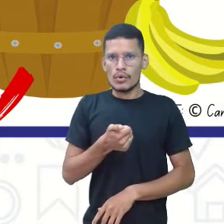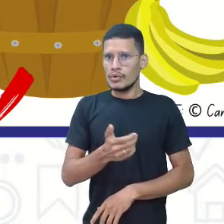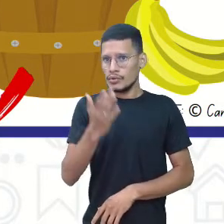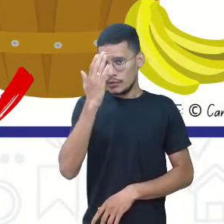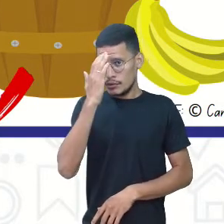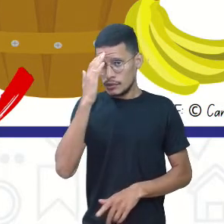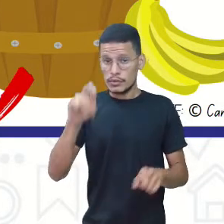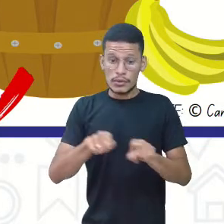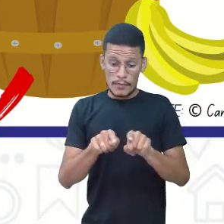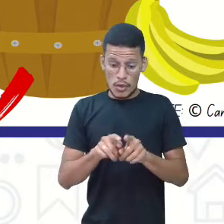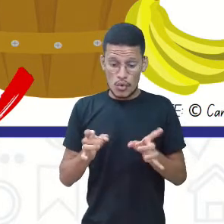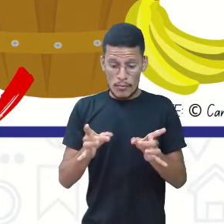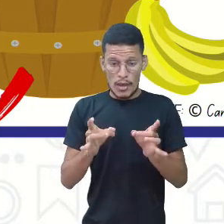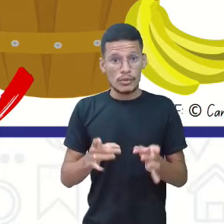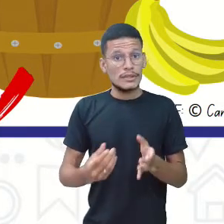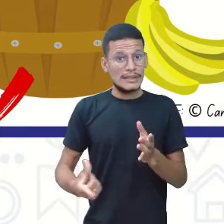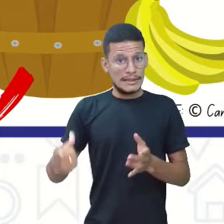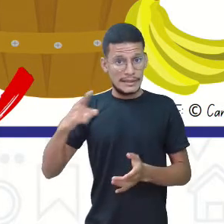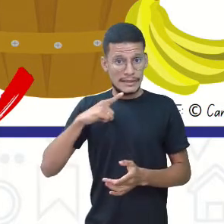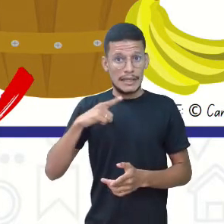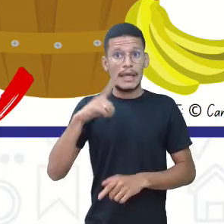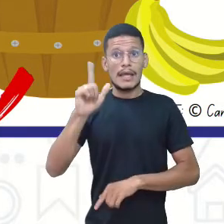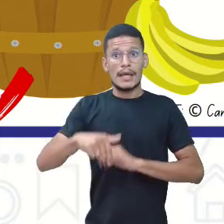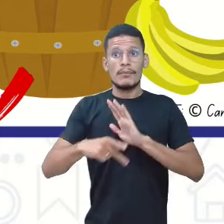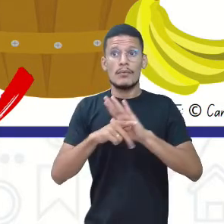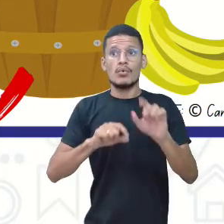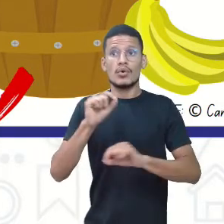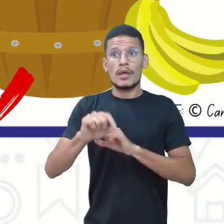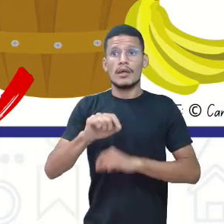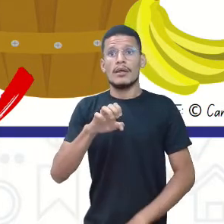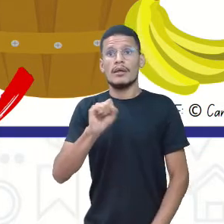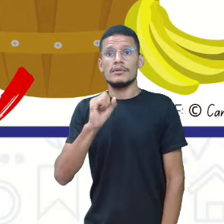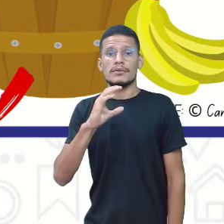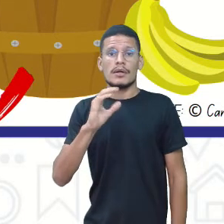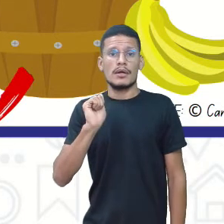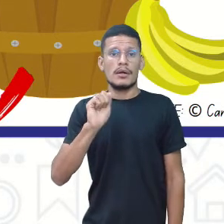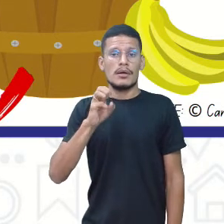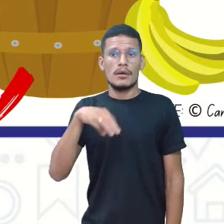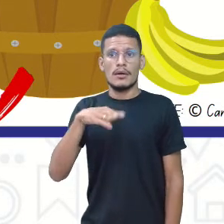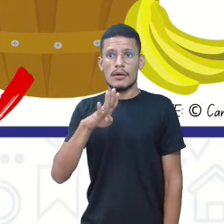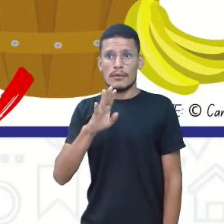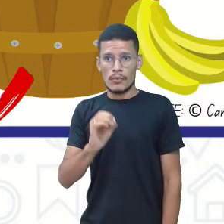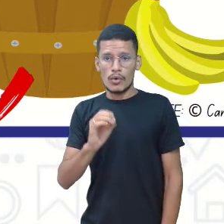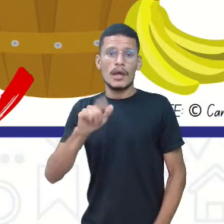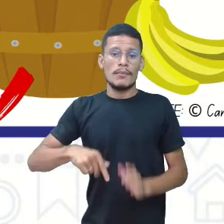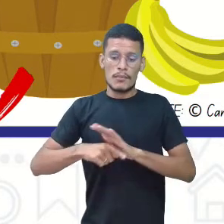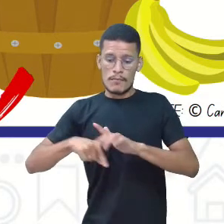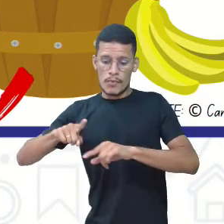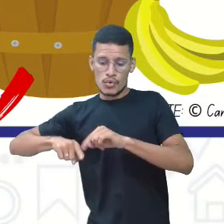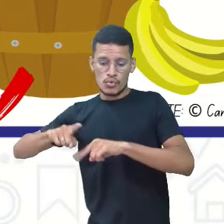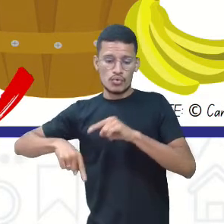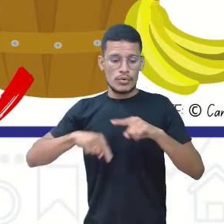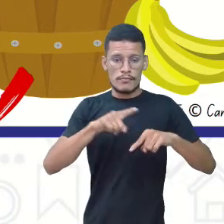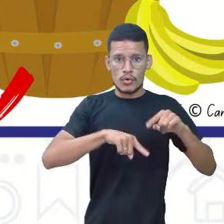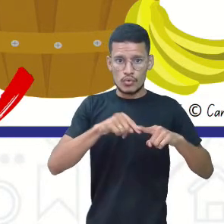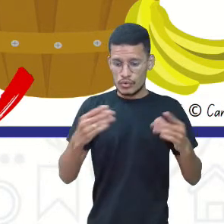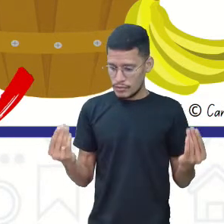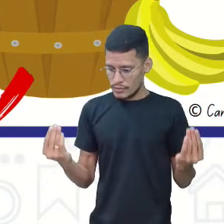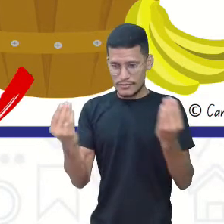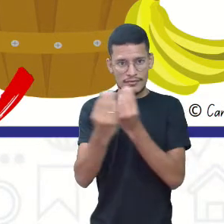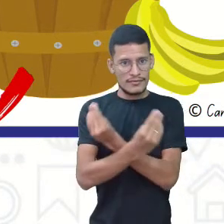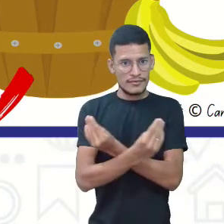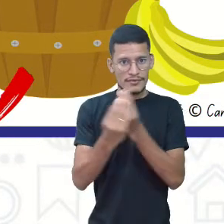o comércio que existia se dava na base do escambo, que era o quê? A troca de produto por